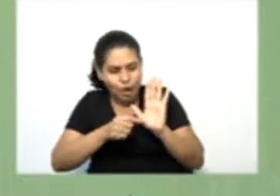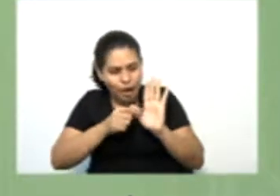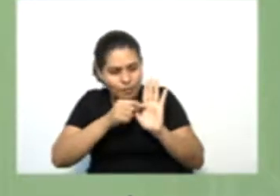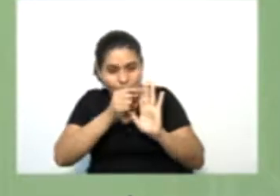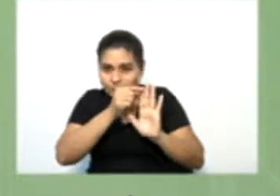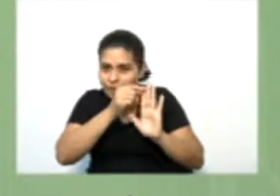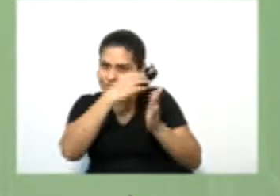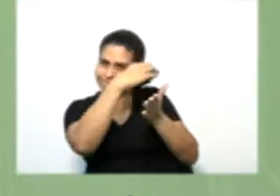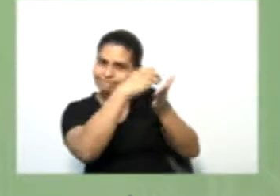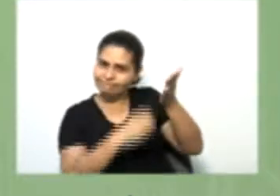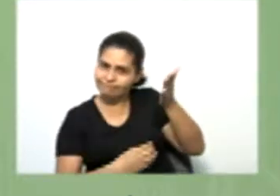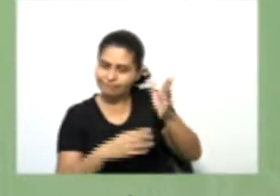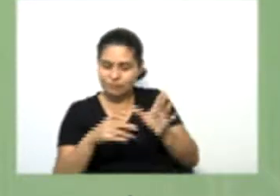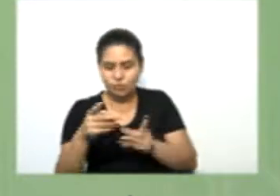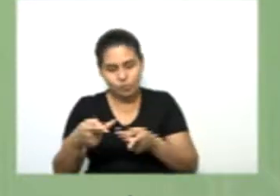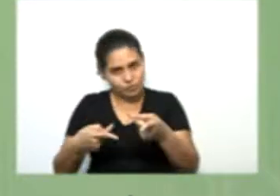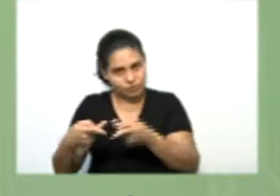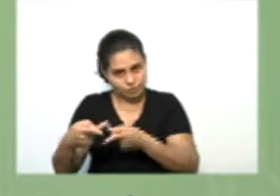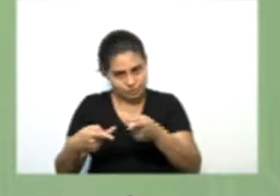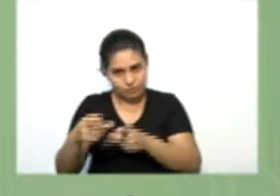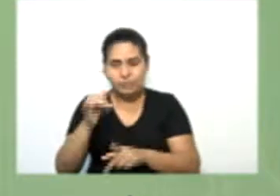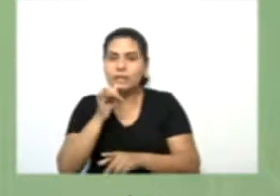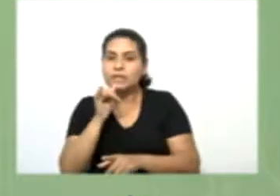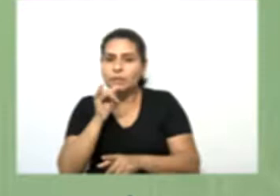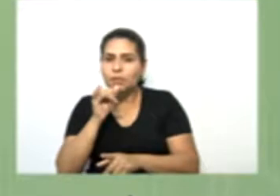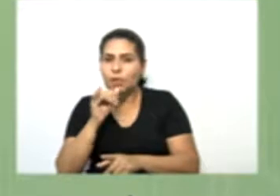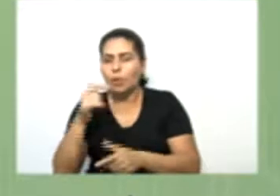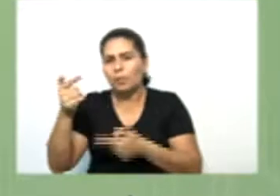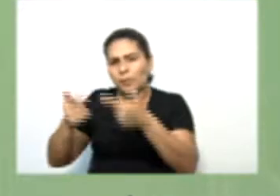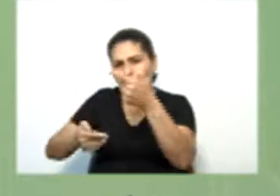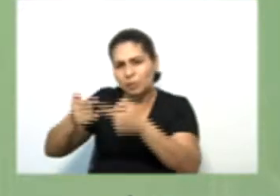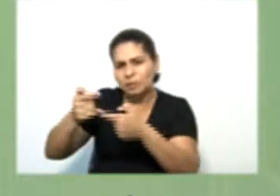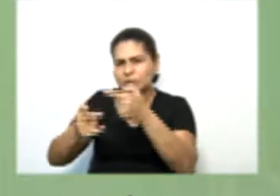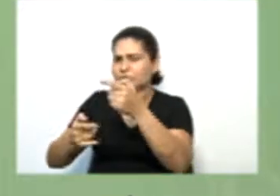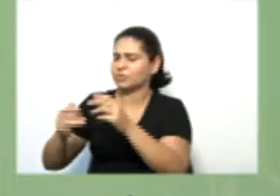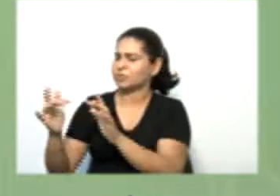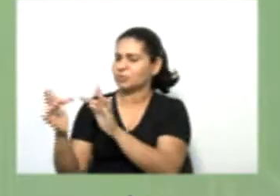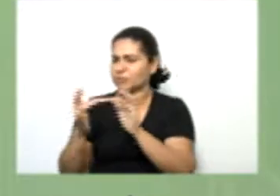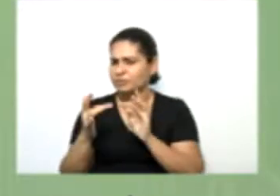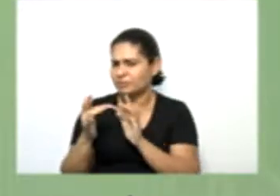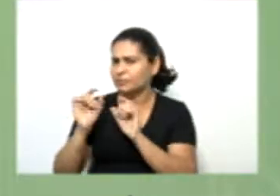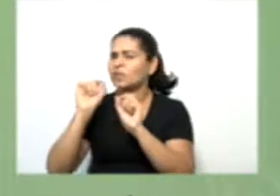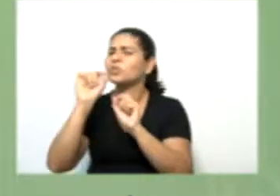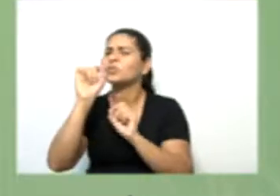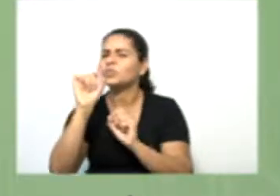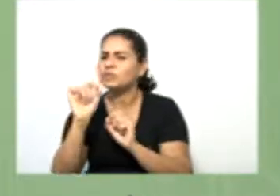o contrato. Por exemplo, essas políticas aí de relacionamento